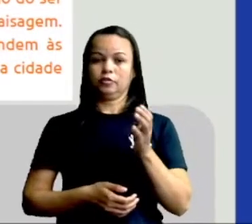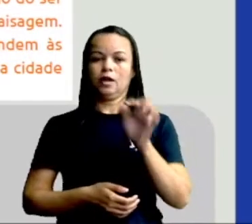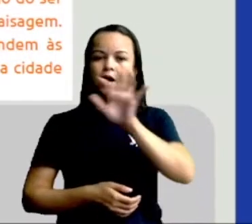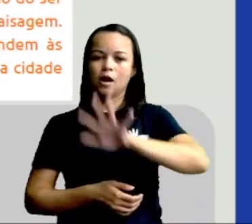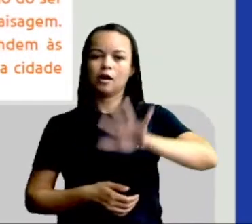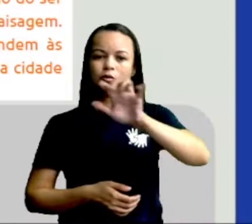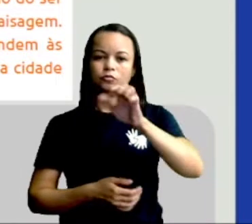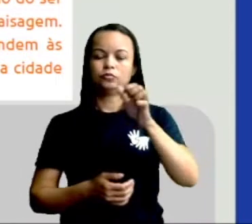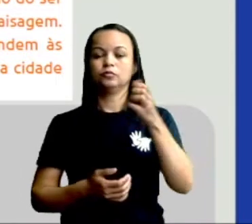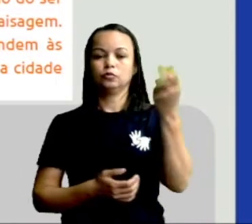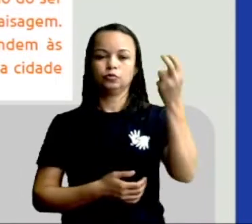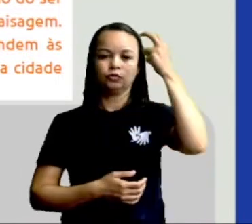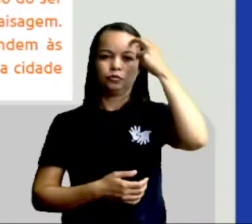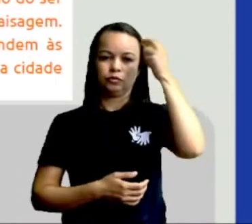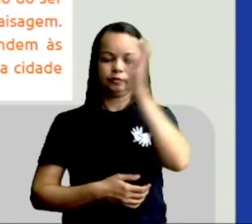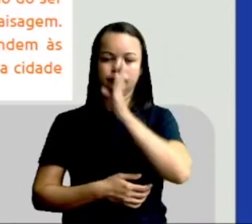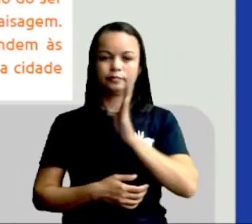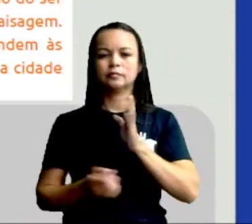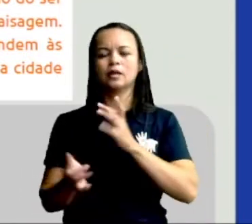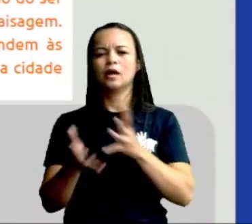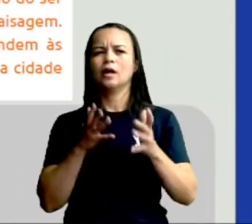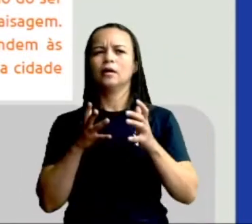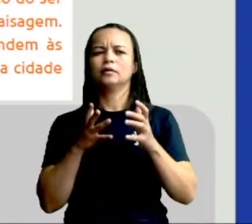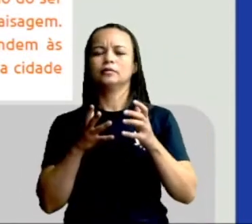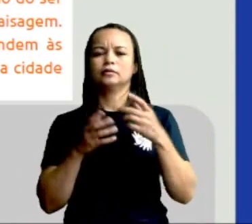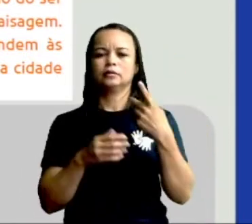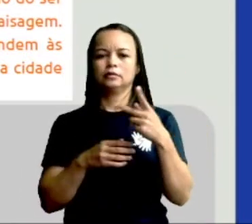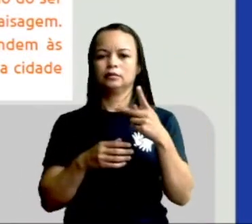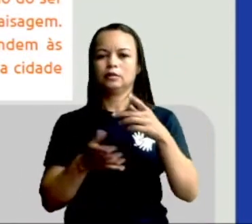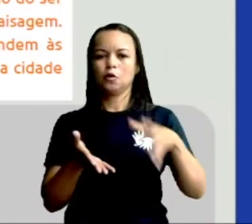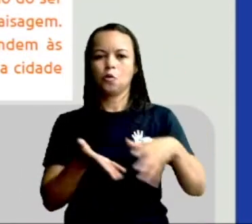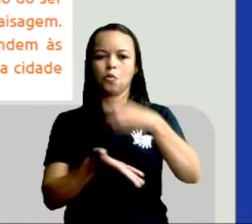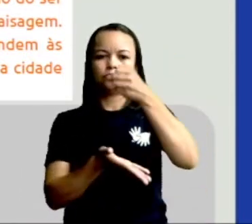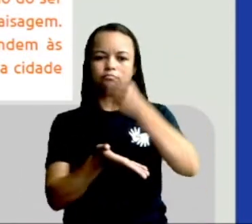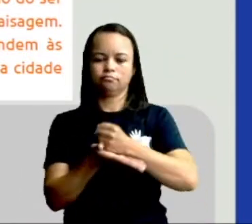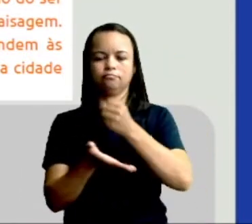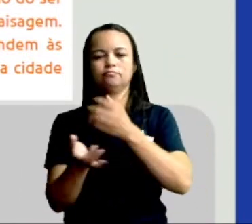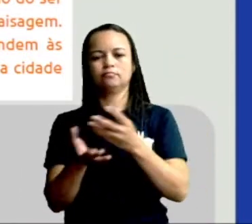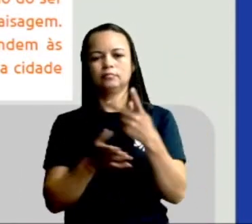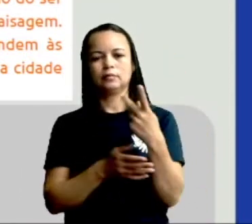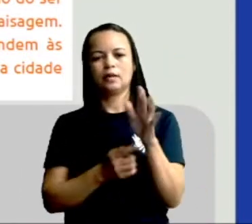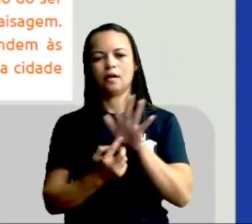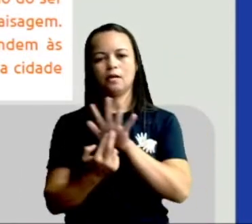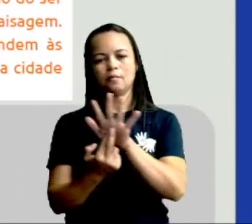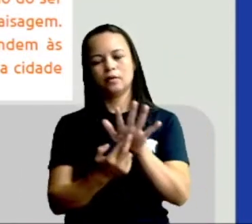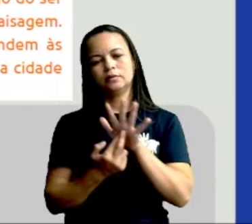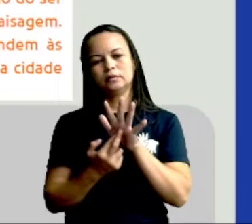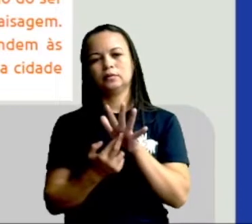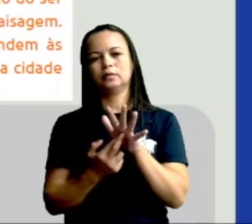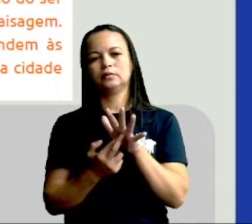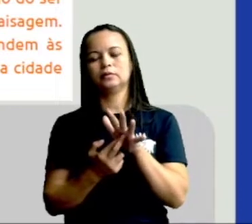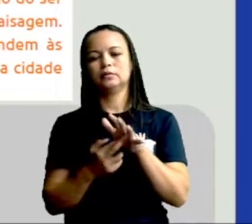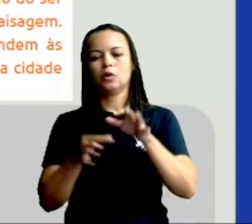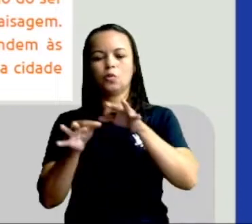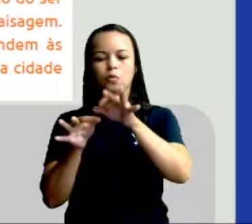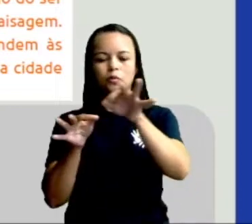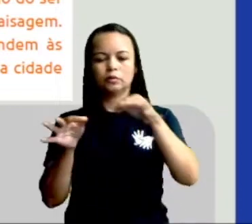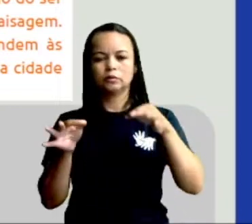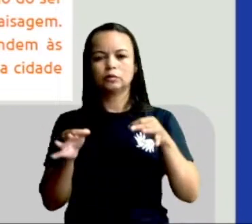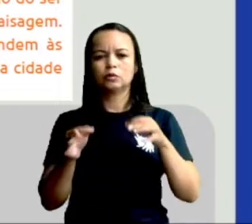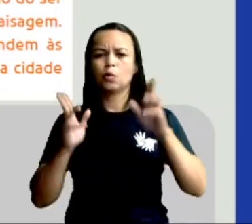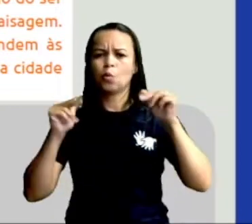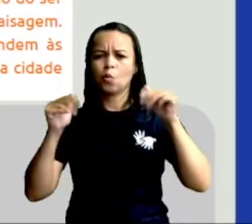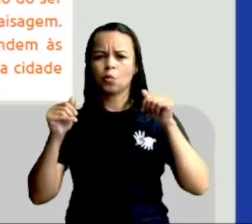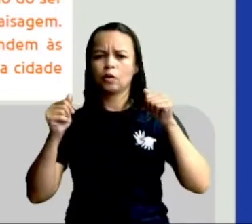o período o Brasil no período descia de sua colonização apresentava territórios nunca antes